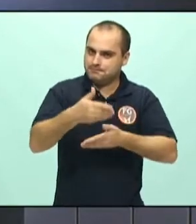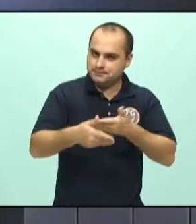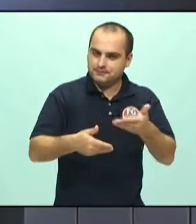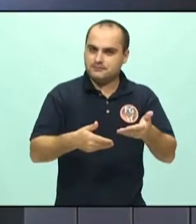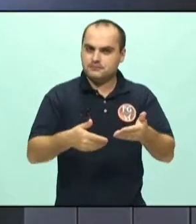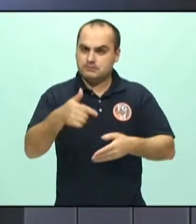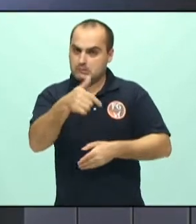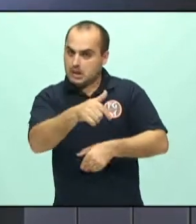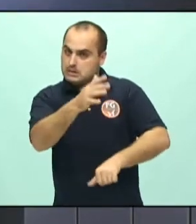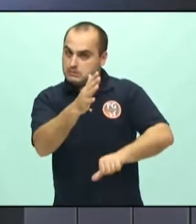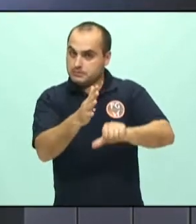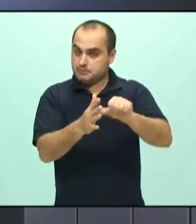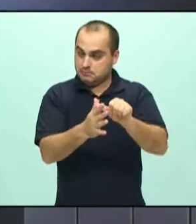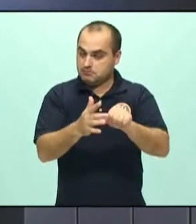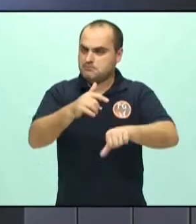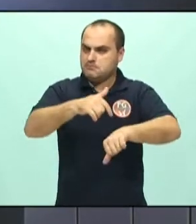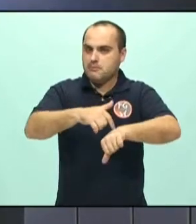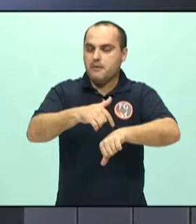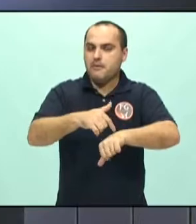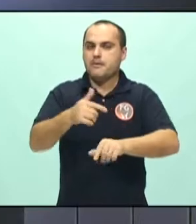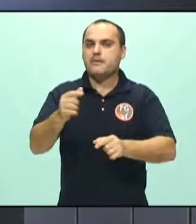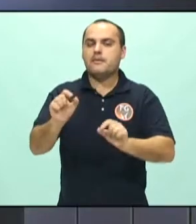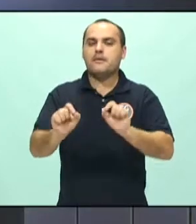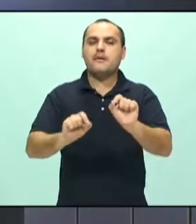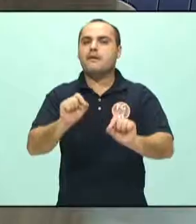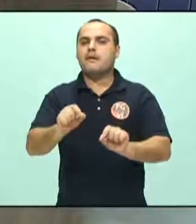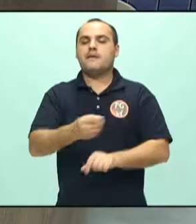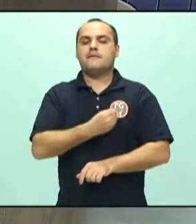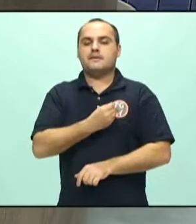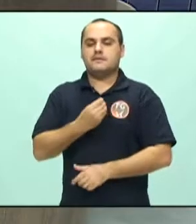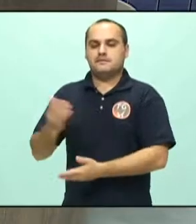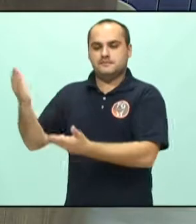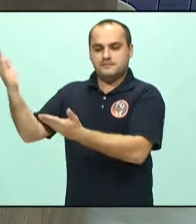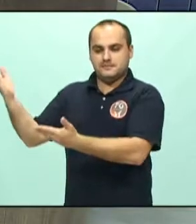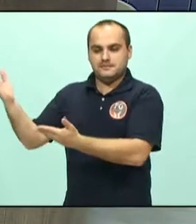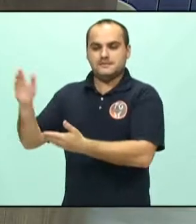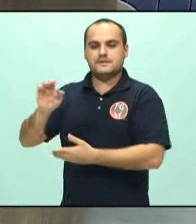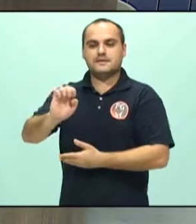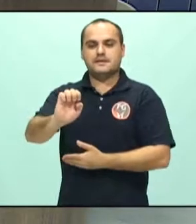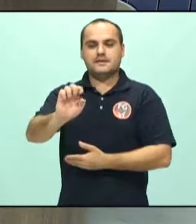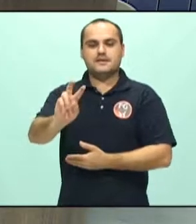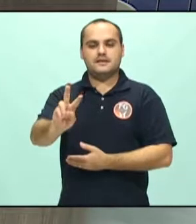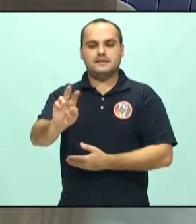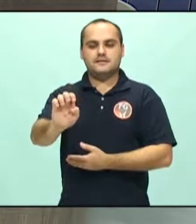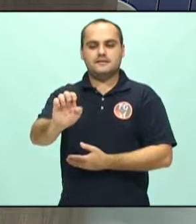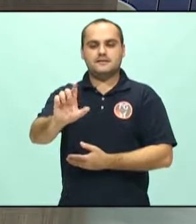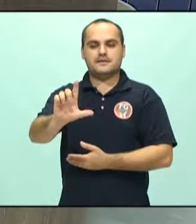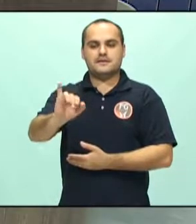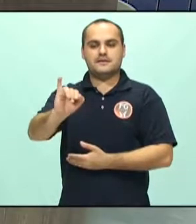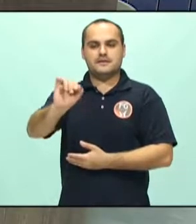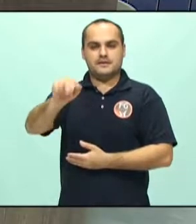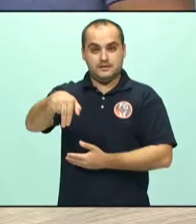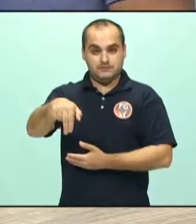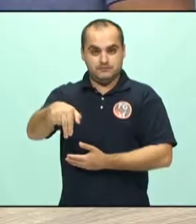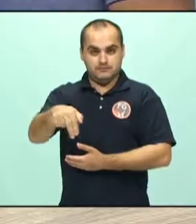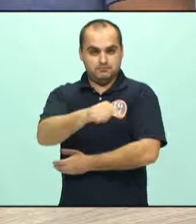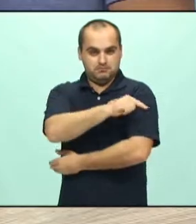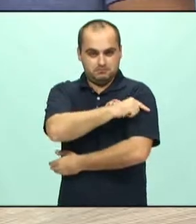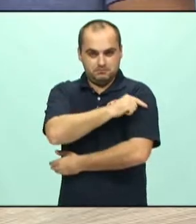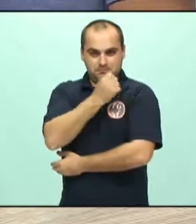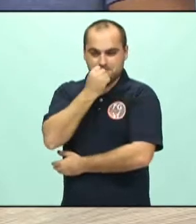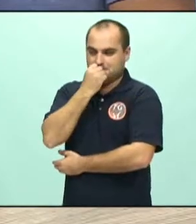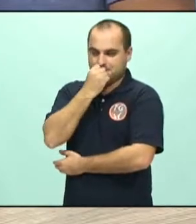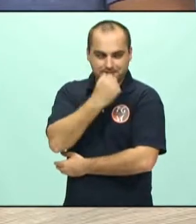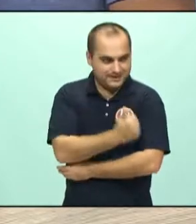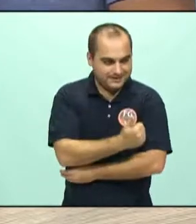primeiro bloco está aqui na bancada a aluna Evelyn Maia, do 7º ano. Tudo bem, Evelyn? Tudo